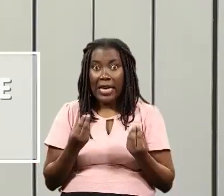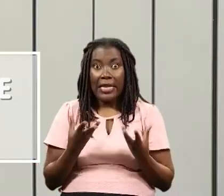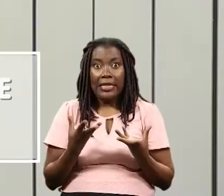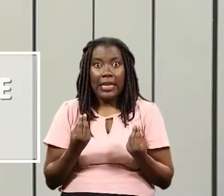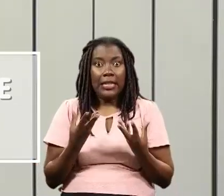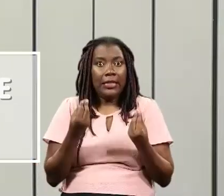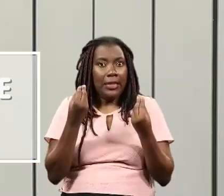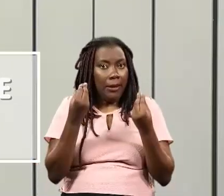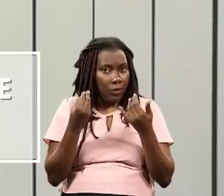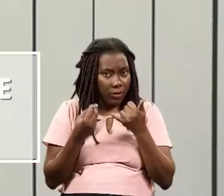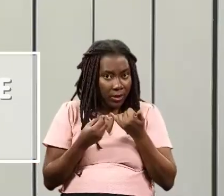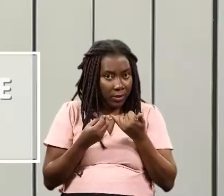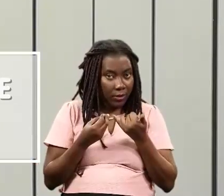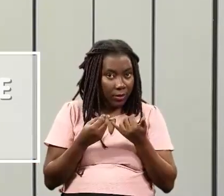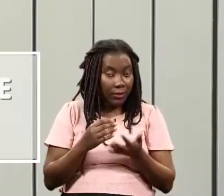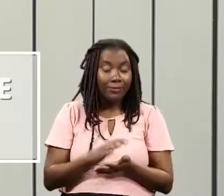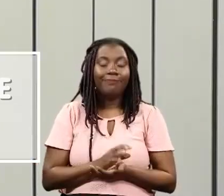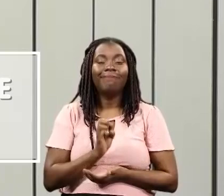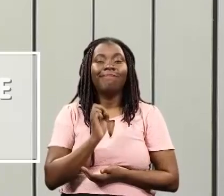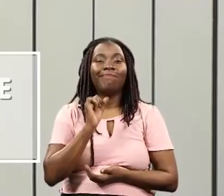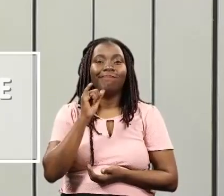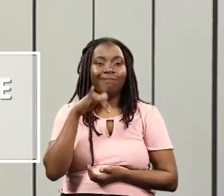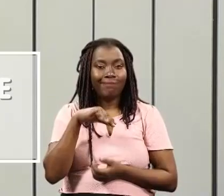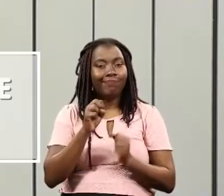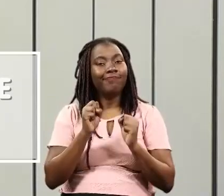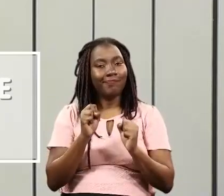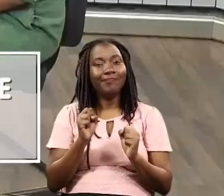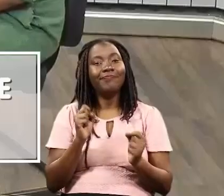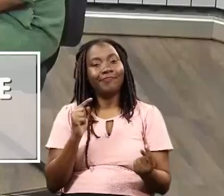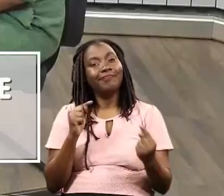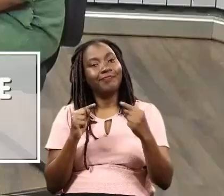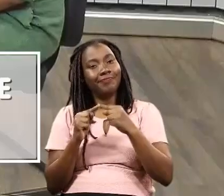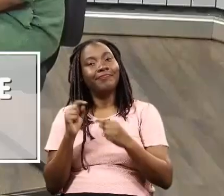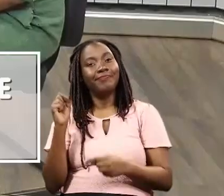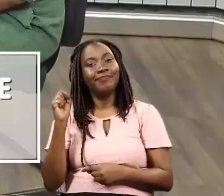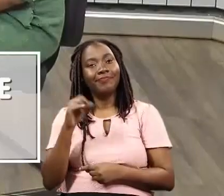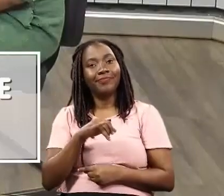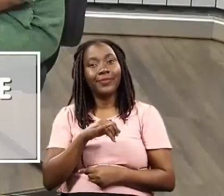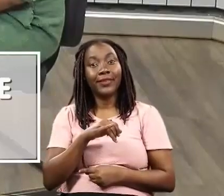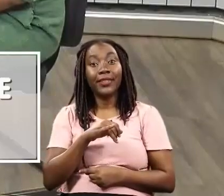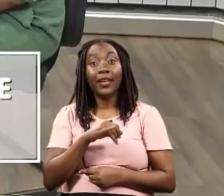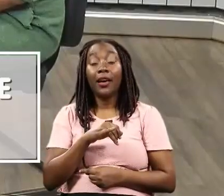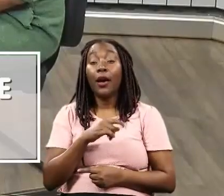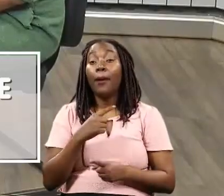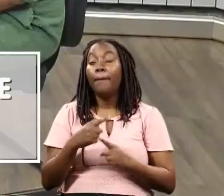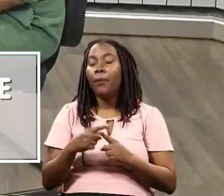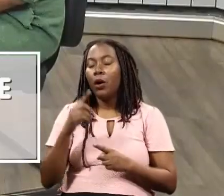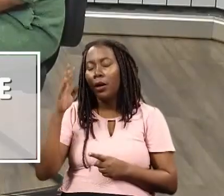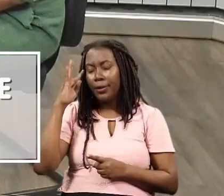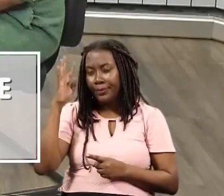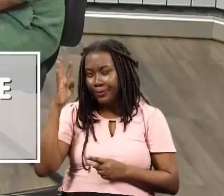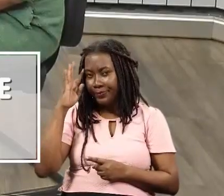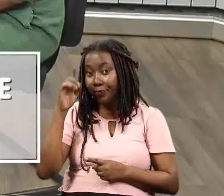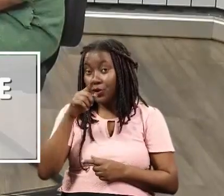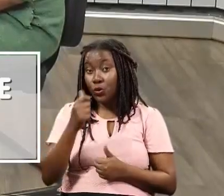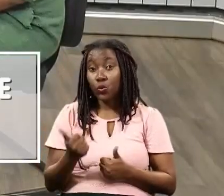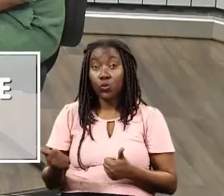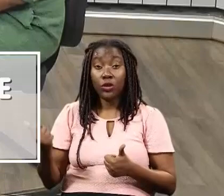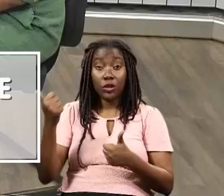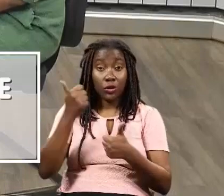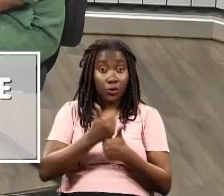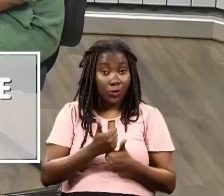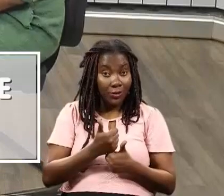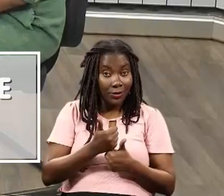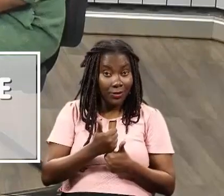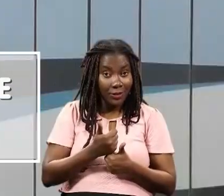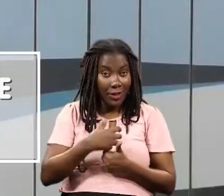exacerbado do celular? Sim, podem sim estar associados, né? Porque vamos pensar, você está substituindo